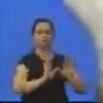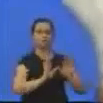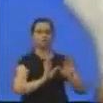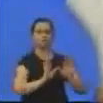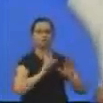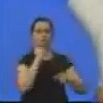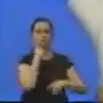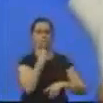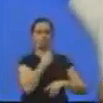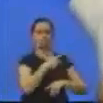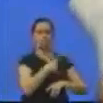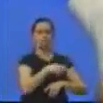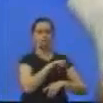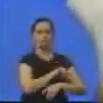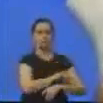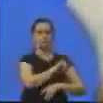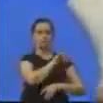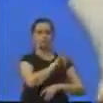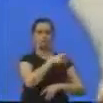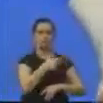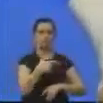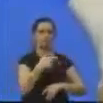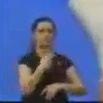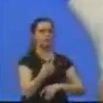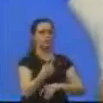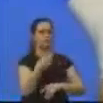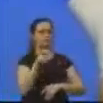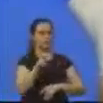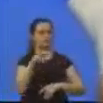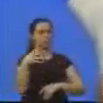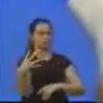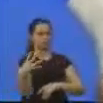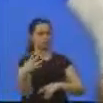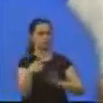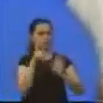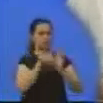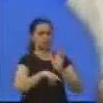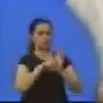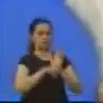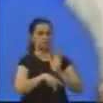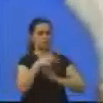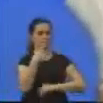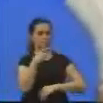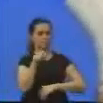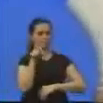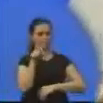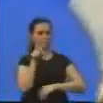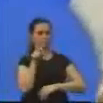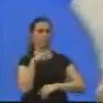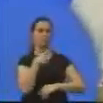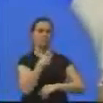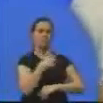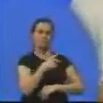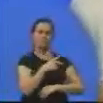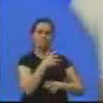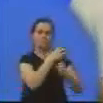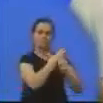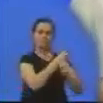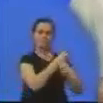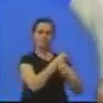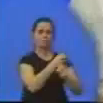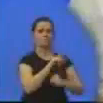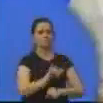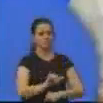a expressão y igual a 254 menos 2 x. Esse vai ser o nosso valor